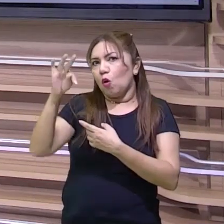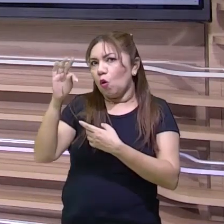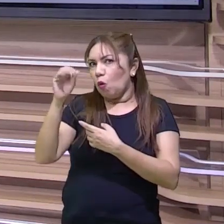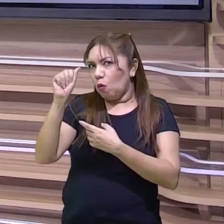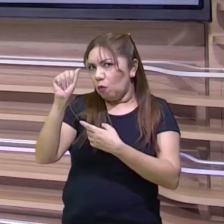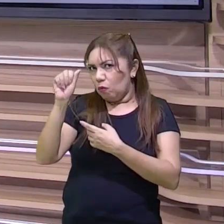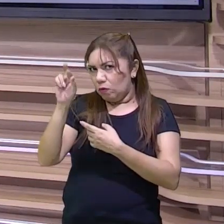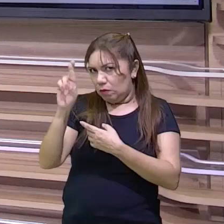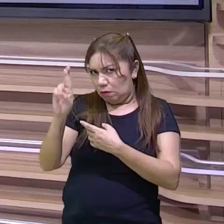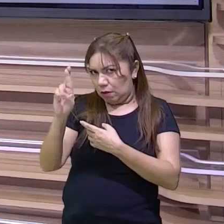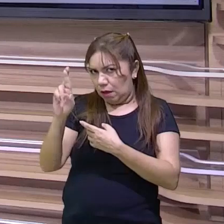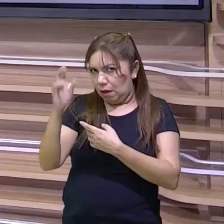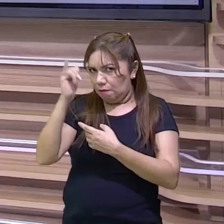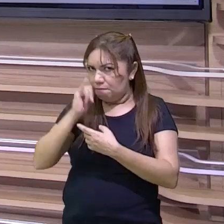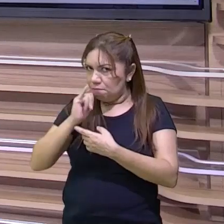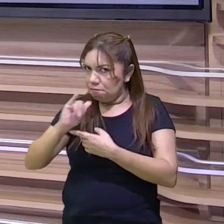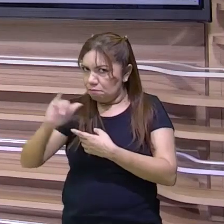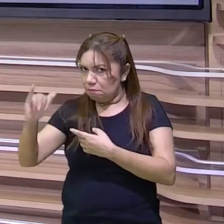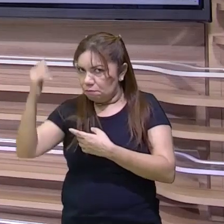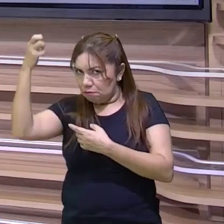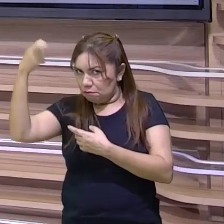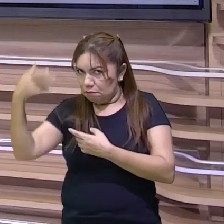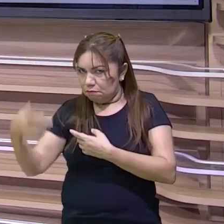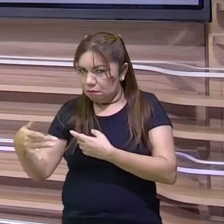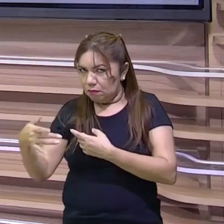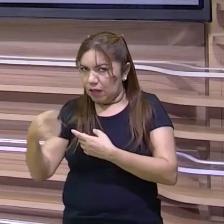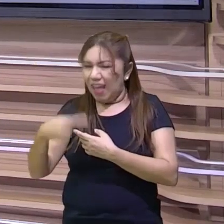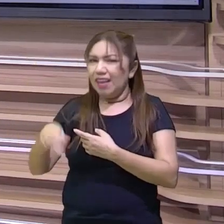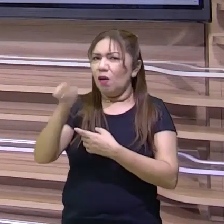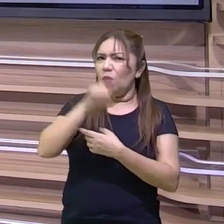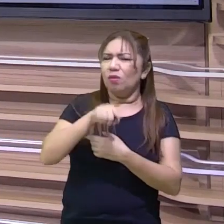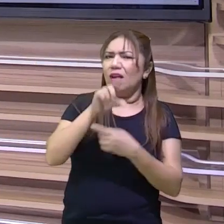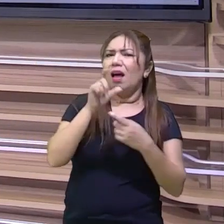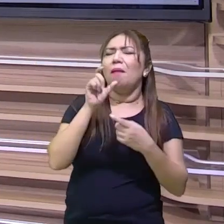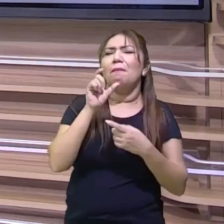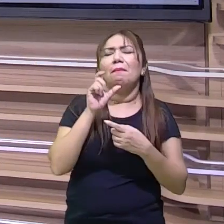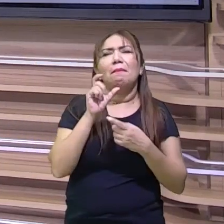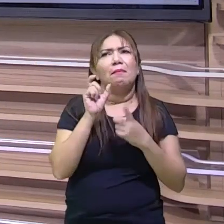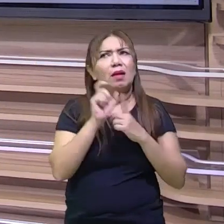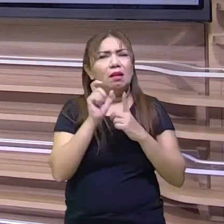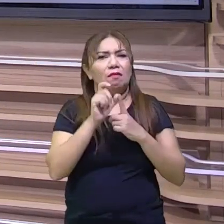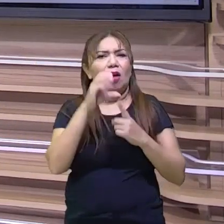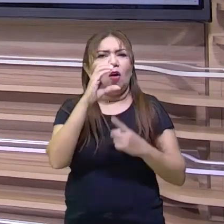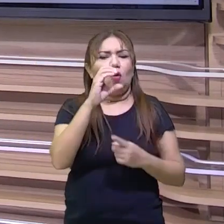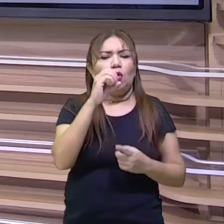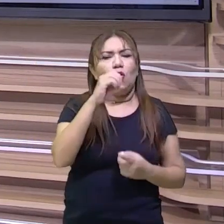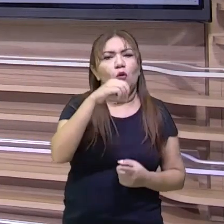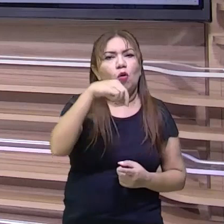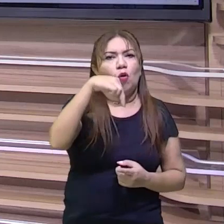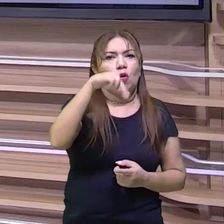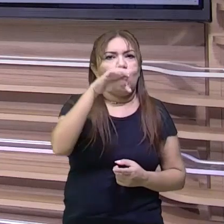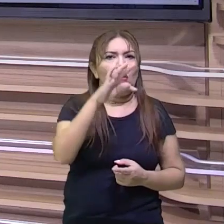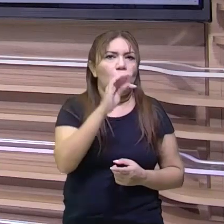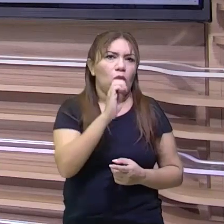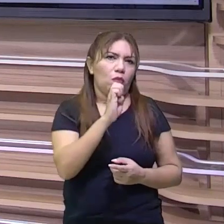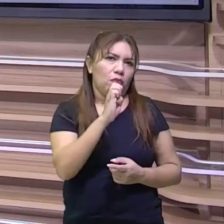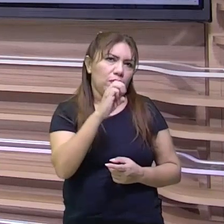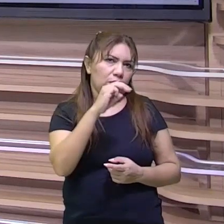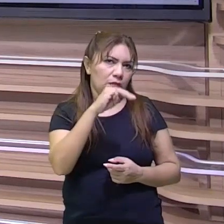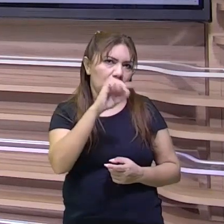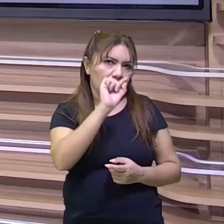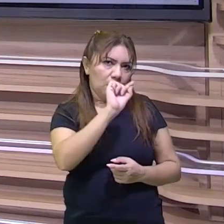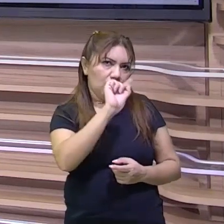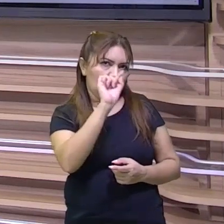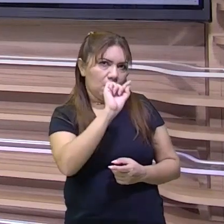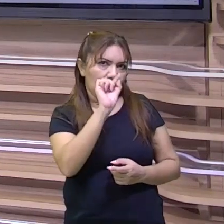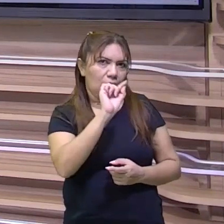É diferente, porque a sílaba tônica, ela vai vir na última sílaba. E quando eu digo contém, a sílaba tônica vai